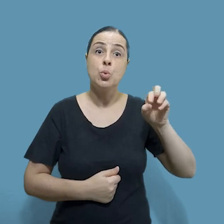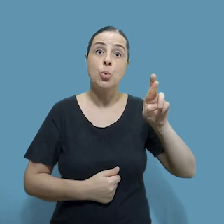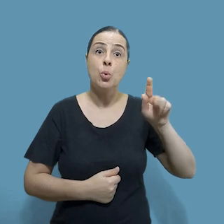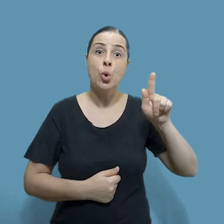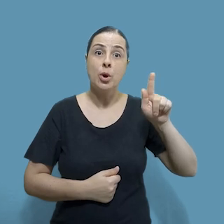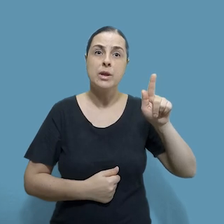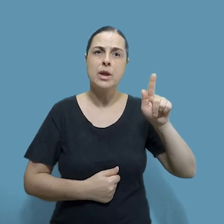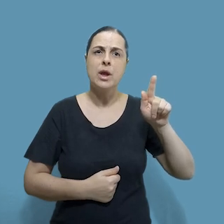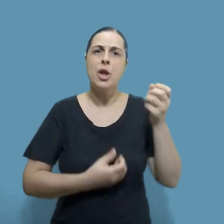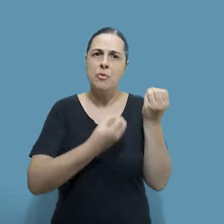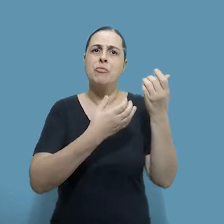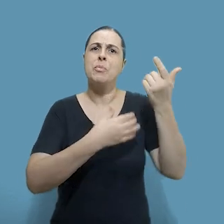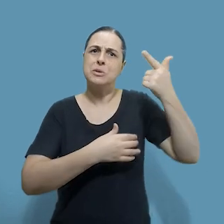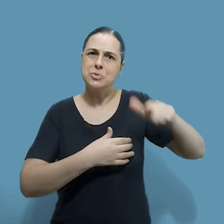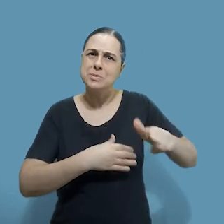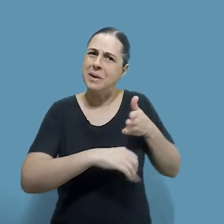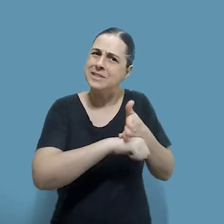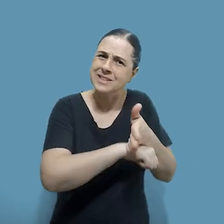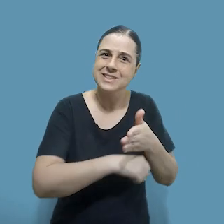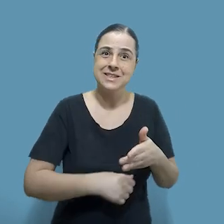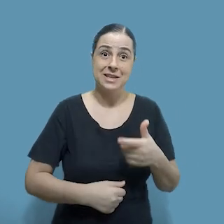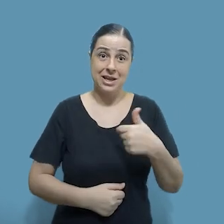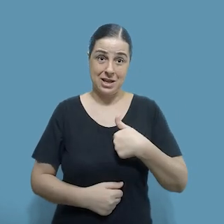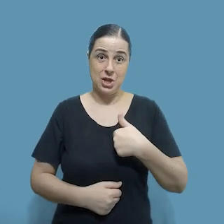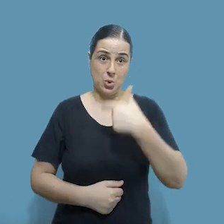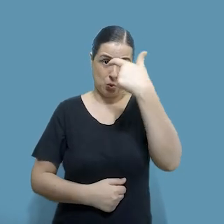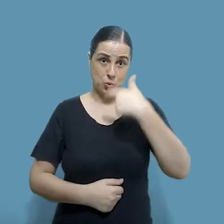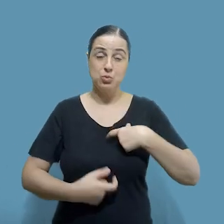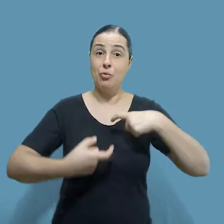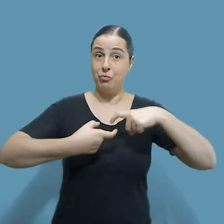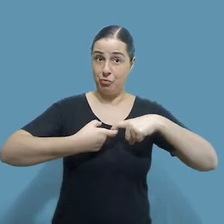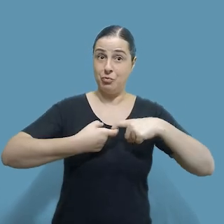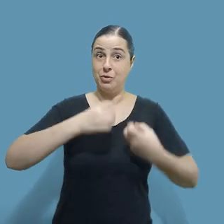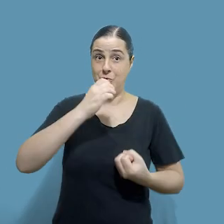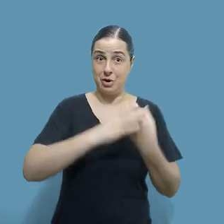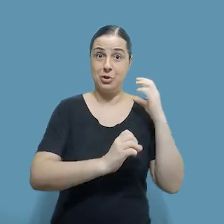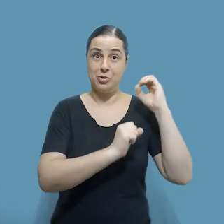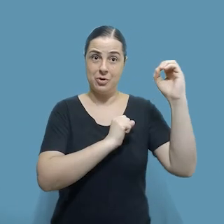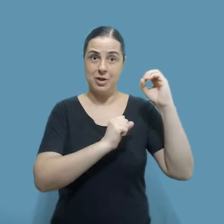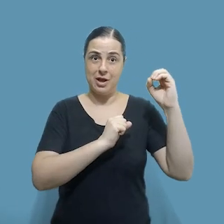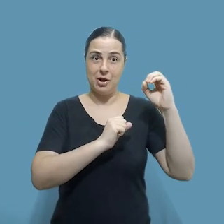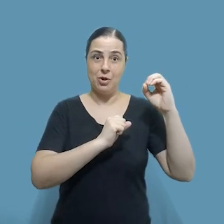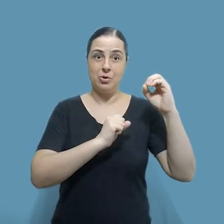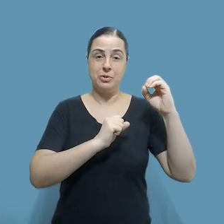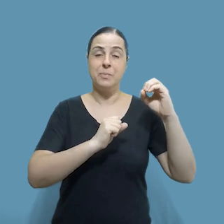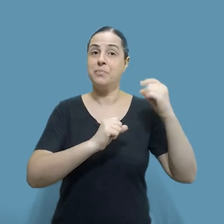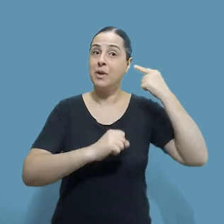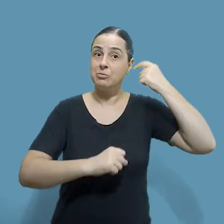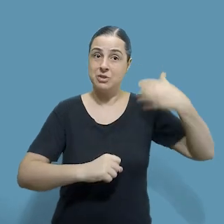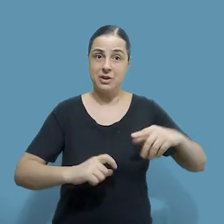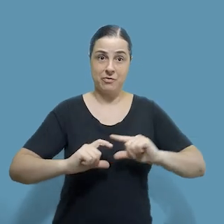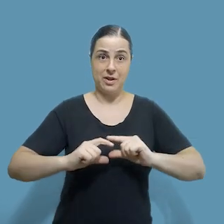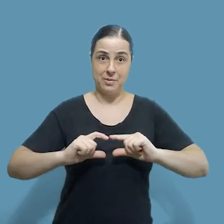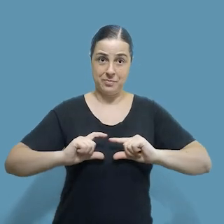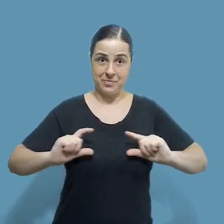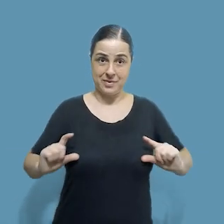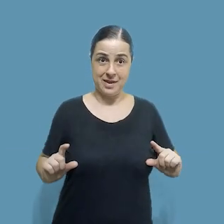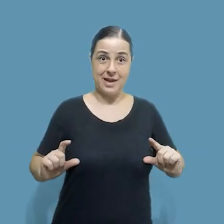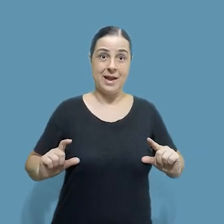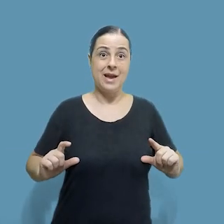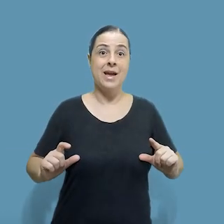com a Fabi. Eu vou me autodescrever, eu estou com uma blusa lilás, que está escrito calor humano em vermelho. Eu tenho um